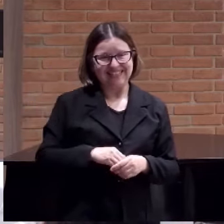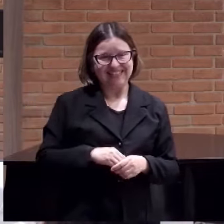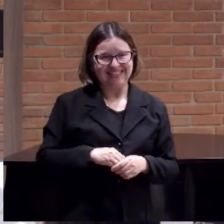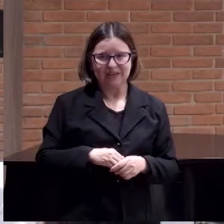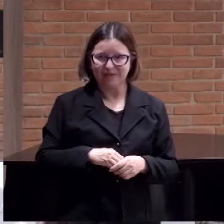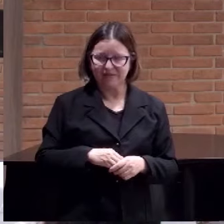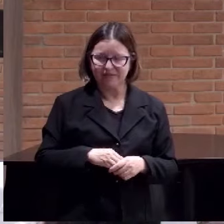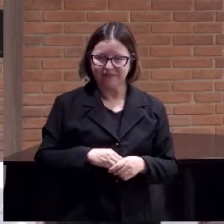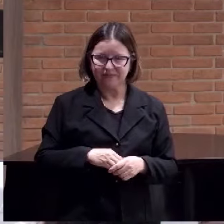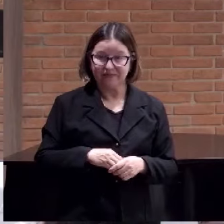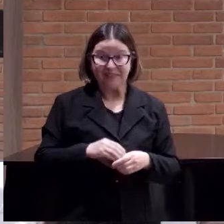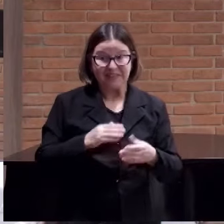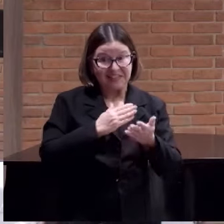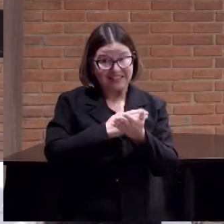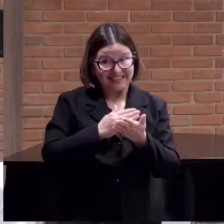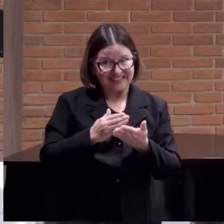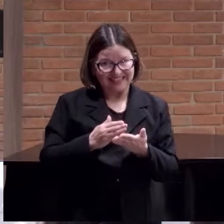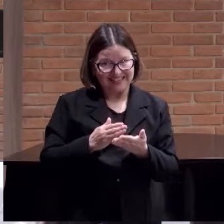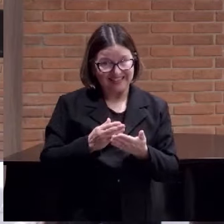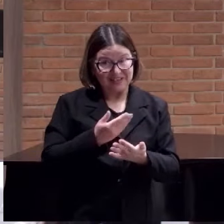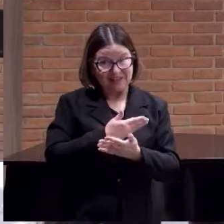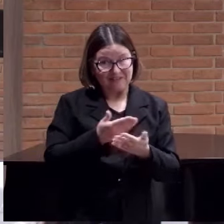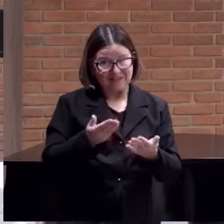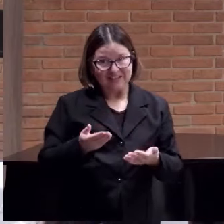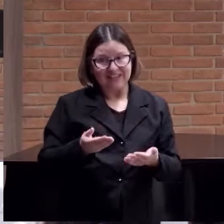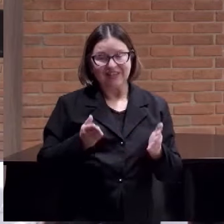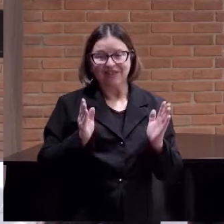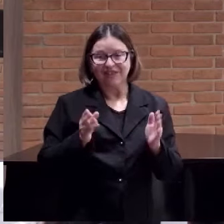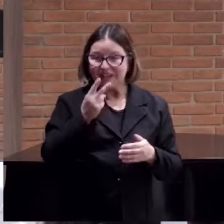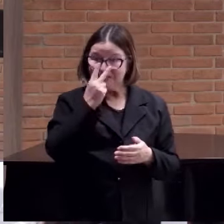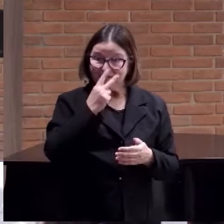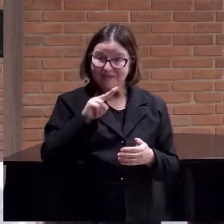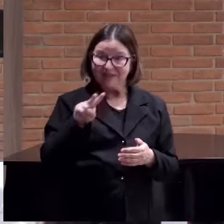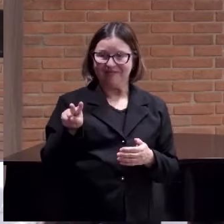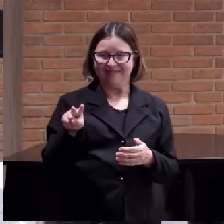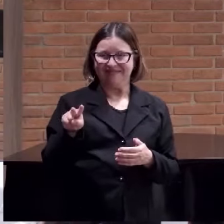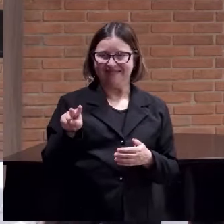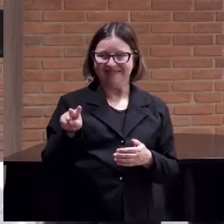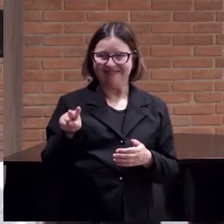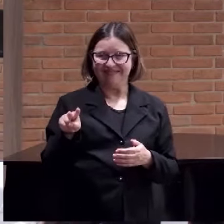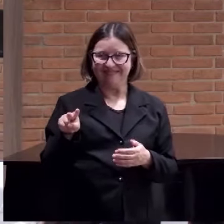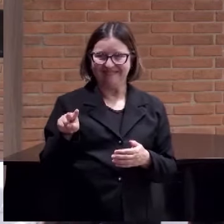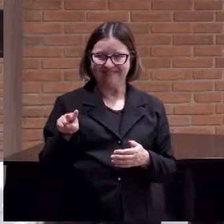Agora, desde agora, vocês têm visto.